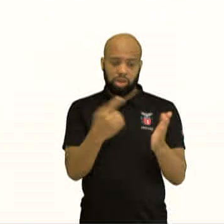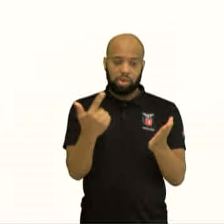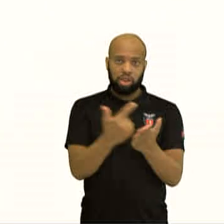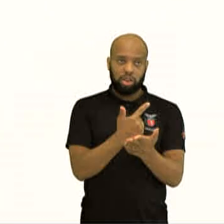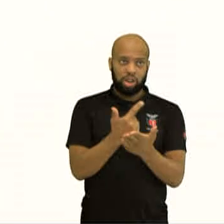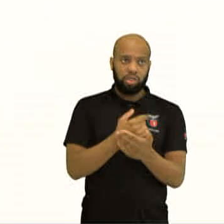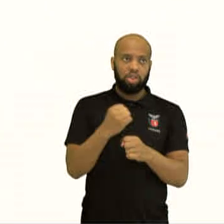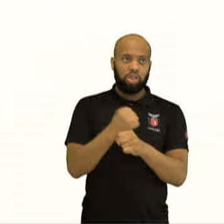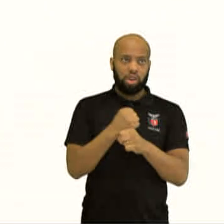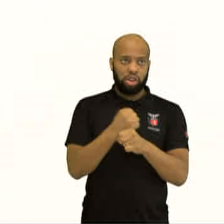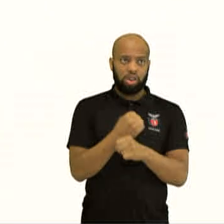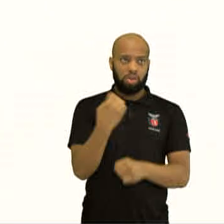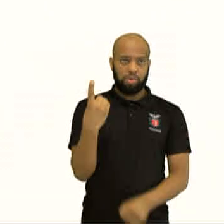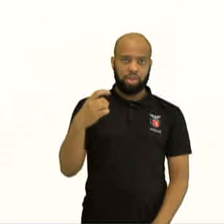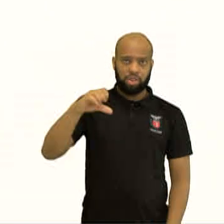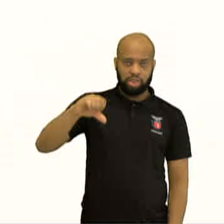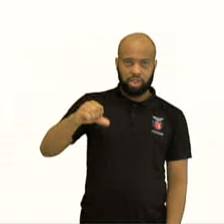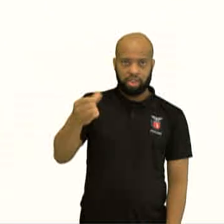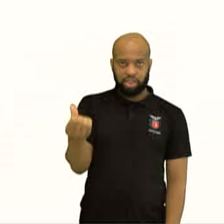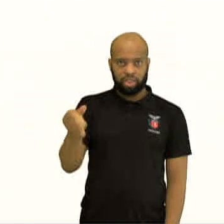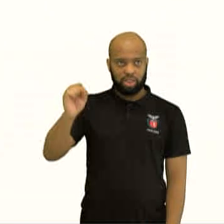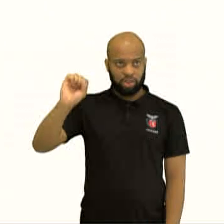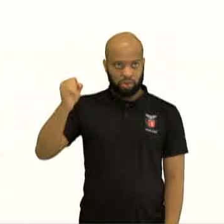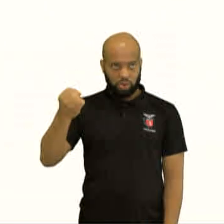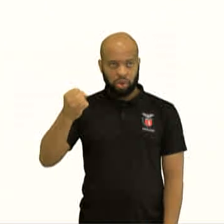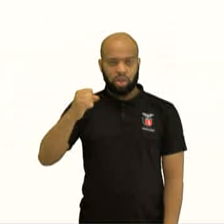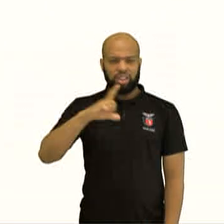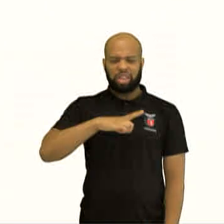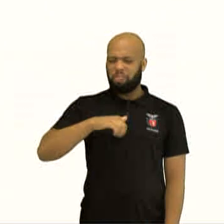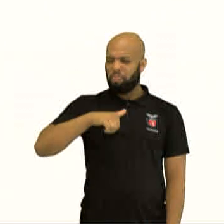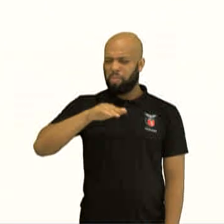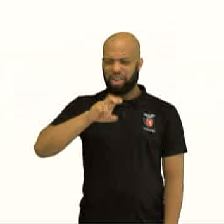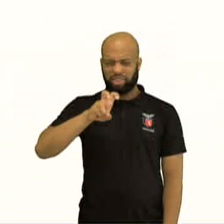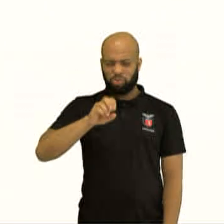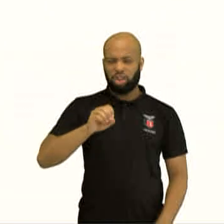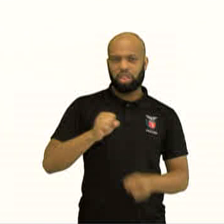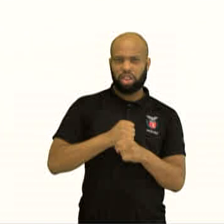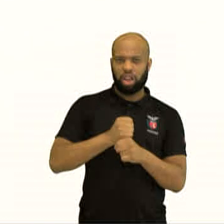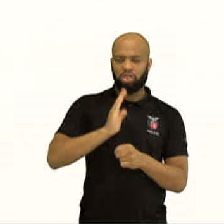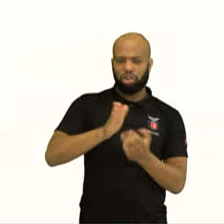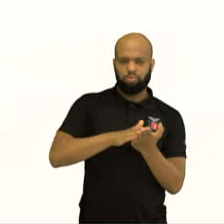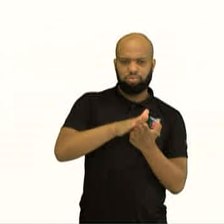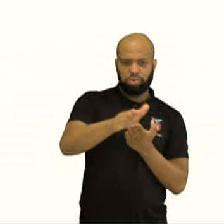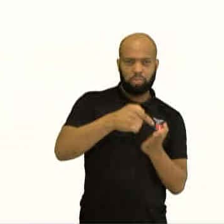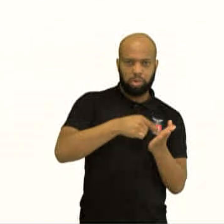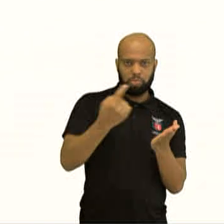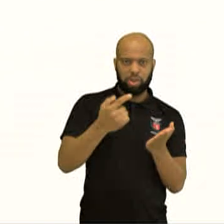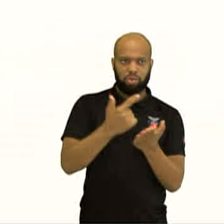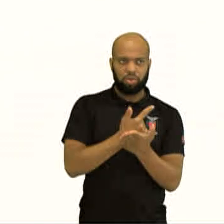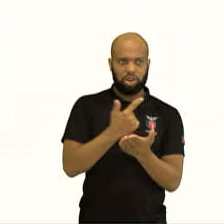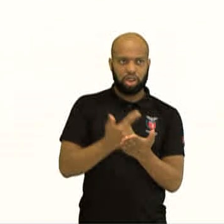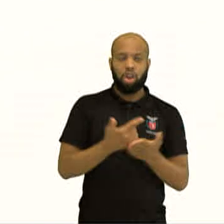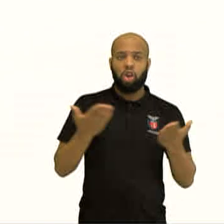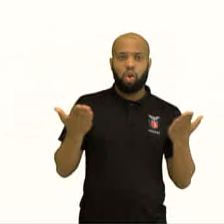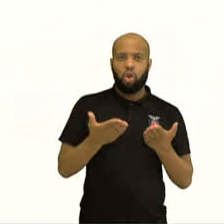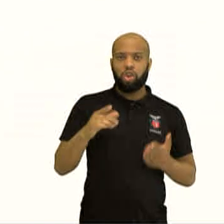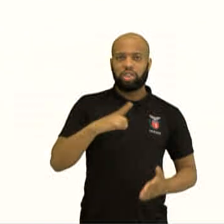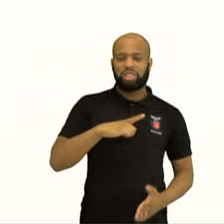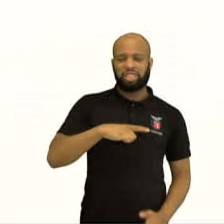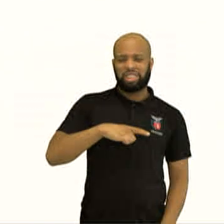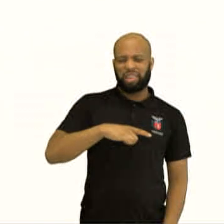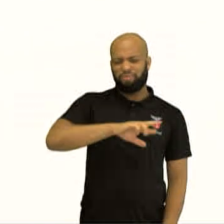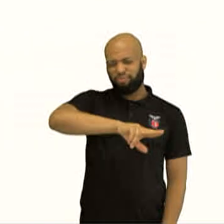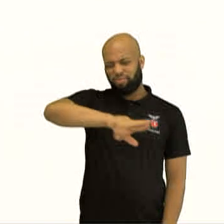de 1968, tem mais de 50 anos, né? Hoje são mais de 50